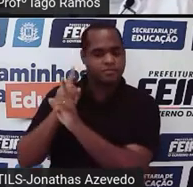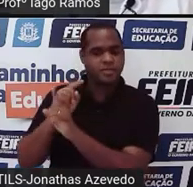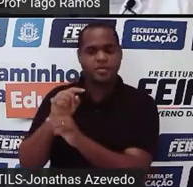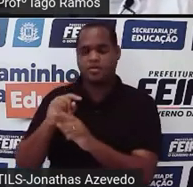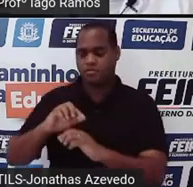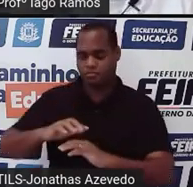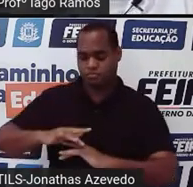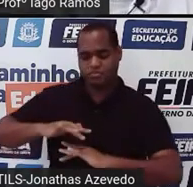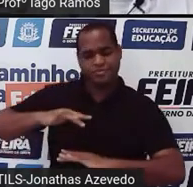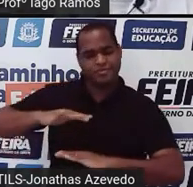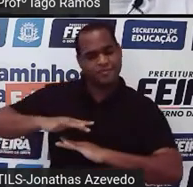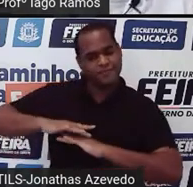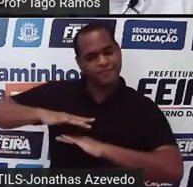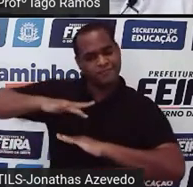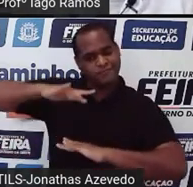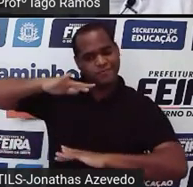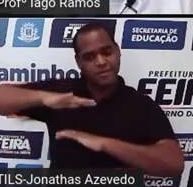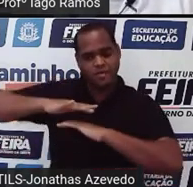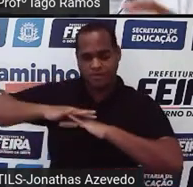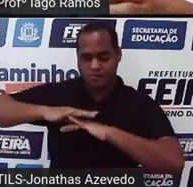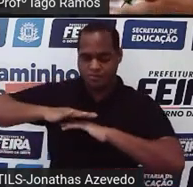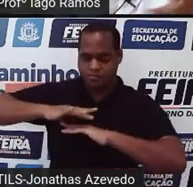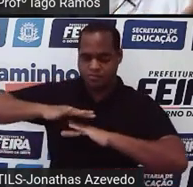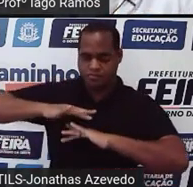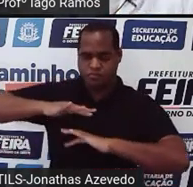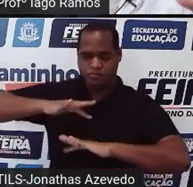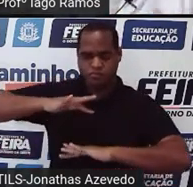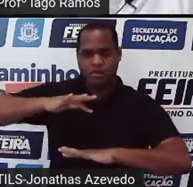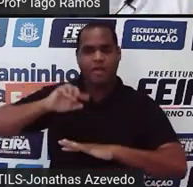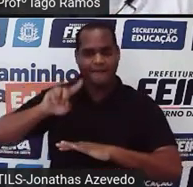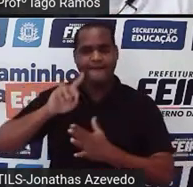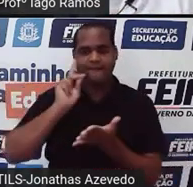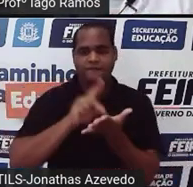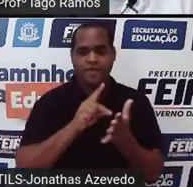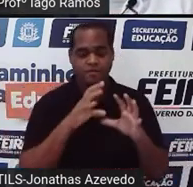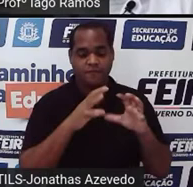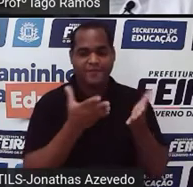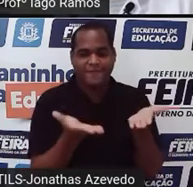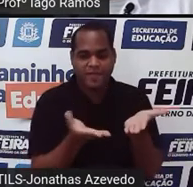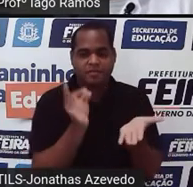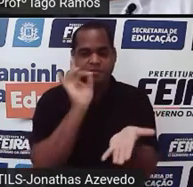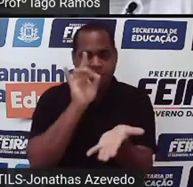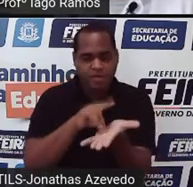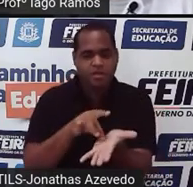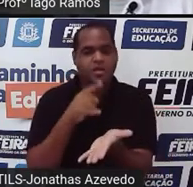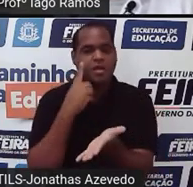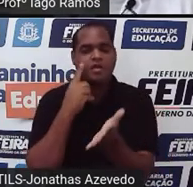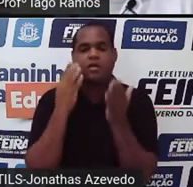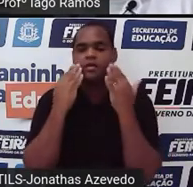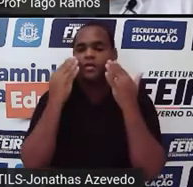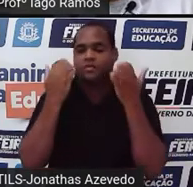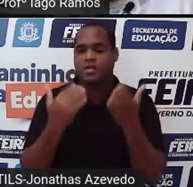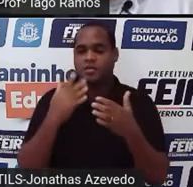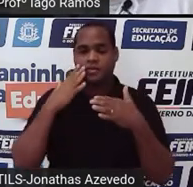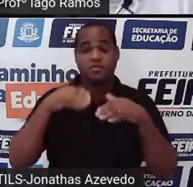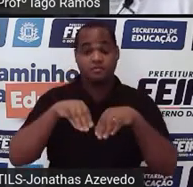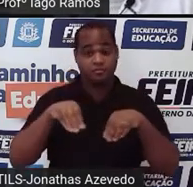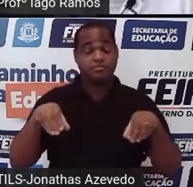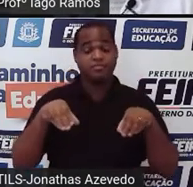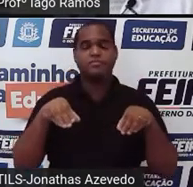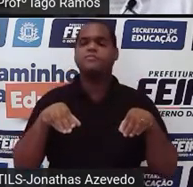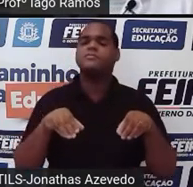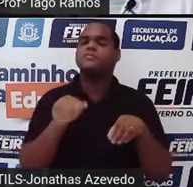daquela caixa de sapato já que a caixa de sapato no mundo real representa um paralelepípedo Tá bom